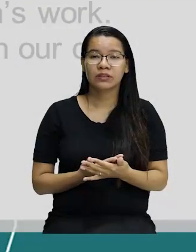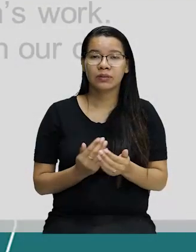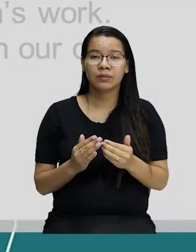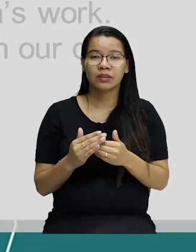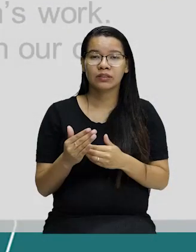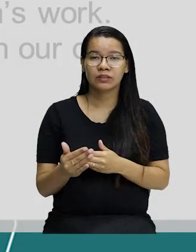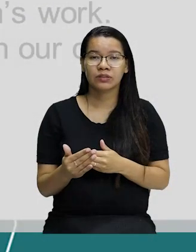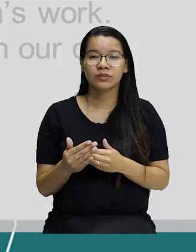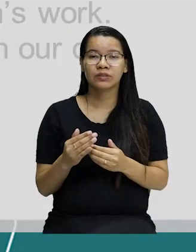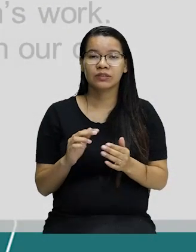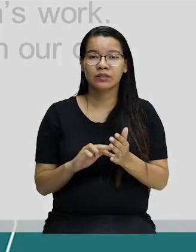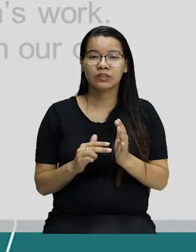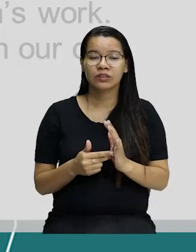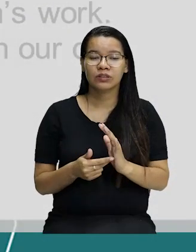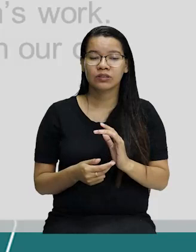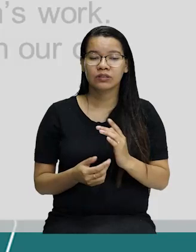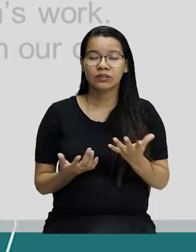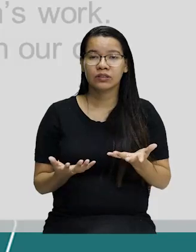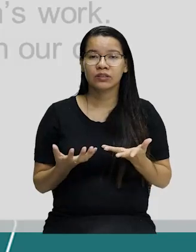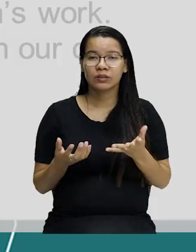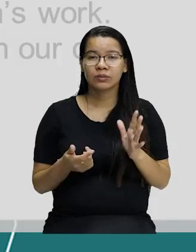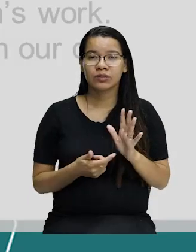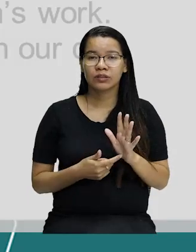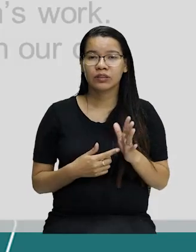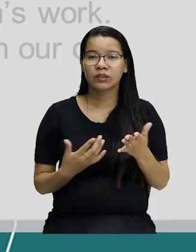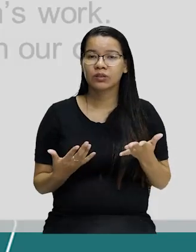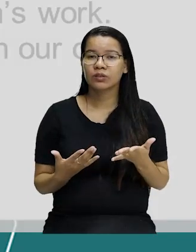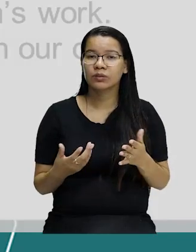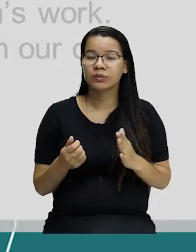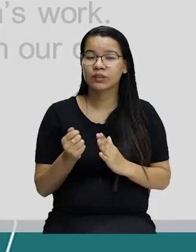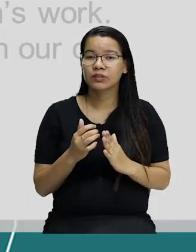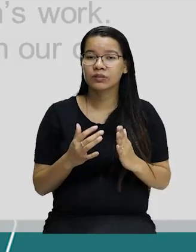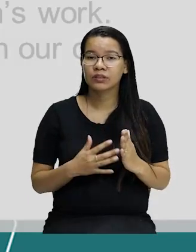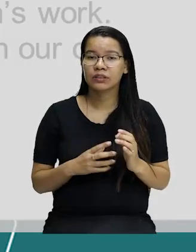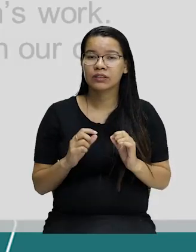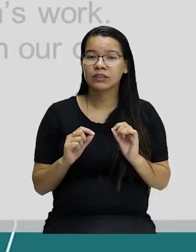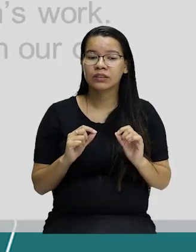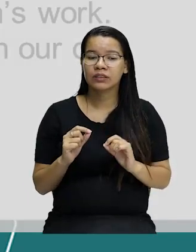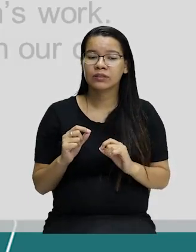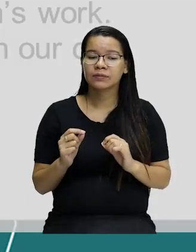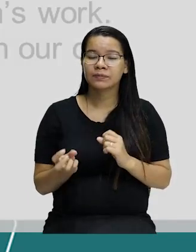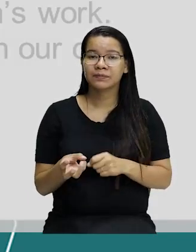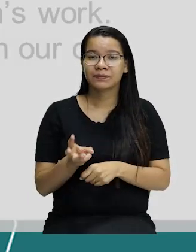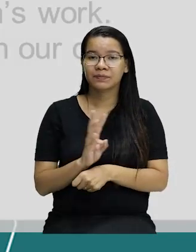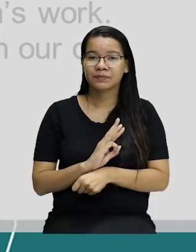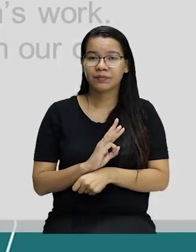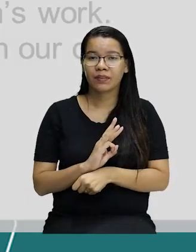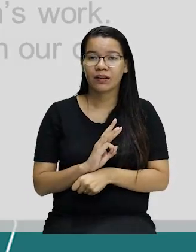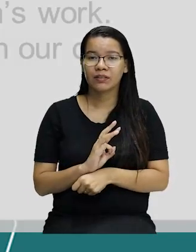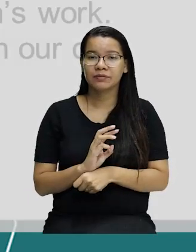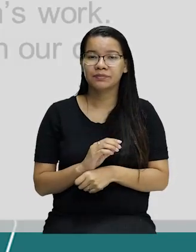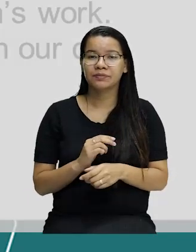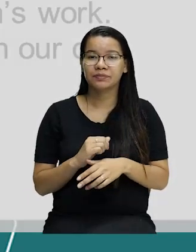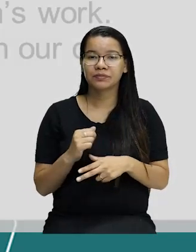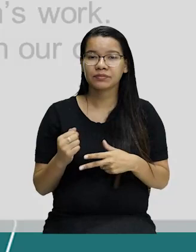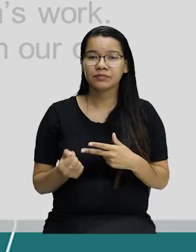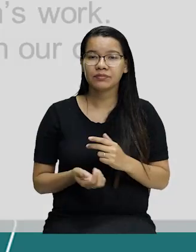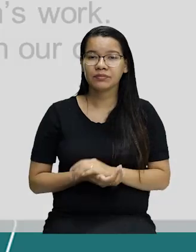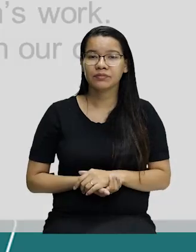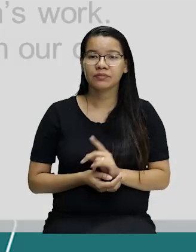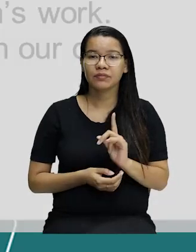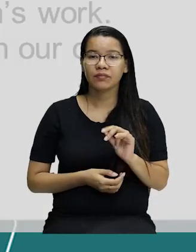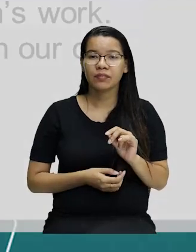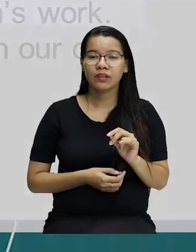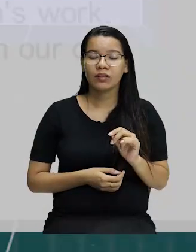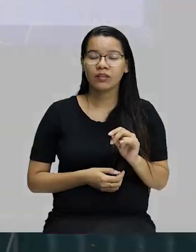sentido, tá bom? Aqui eu vou demonstrar para vocês um exercício que foi questão da UEMA, por exemplo, em um dos vestibulares. O título do